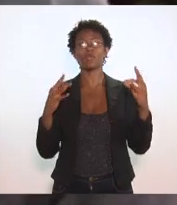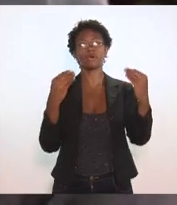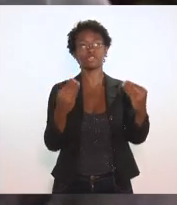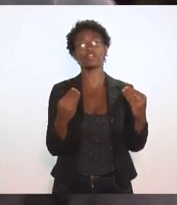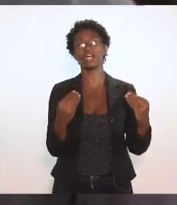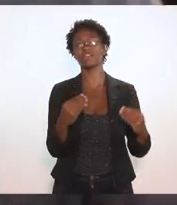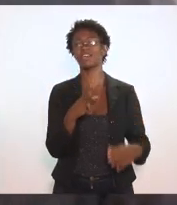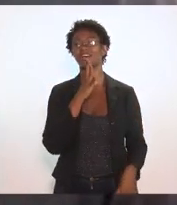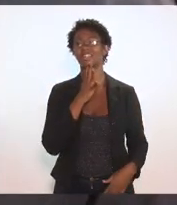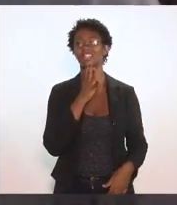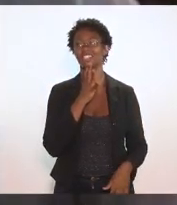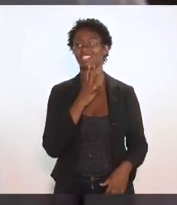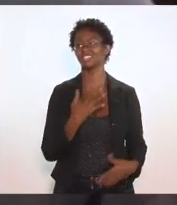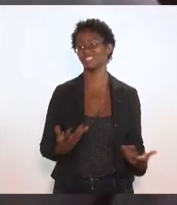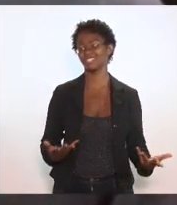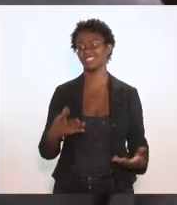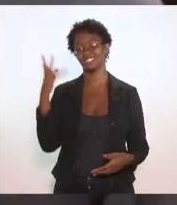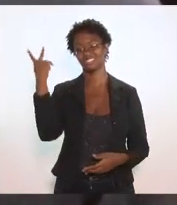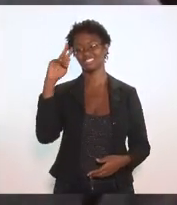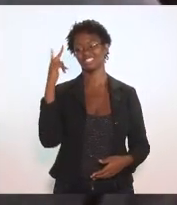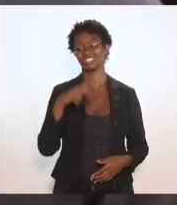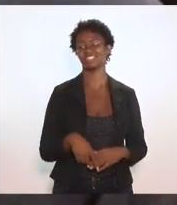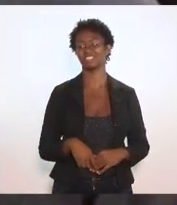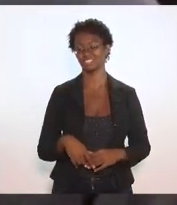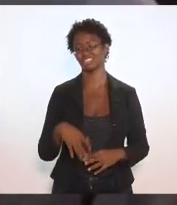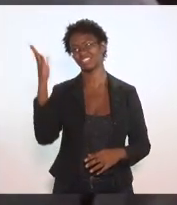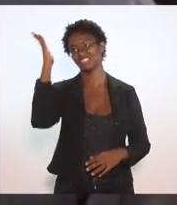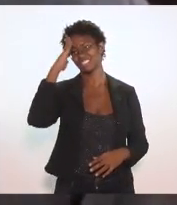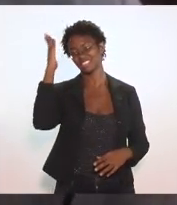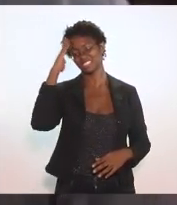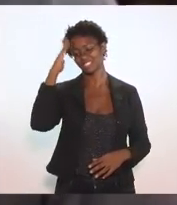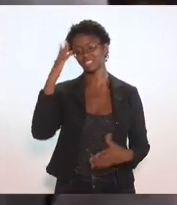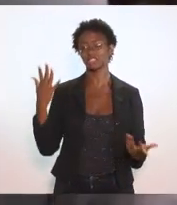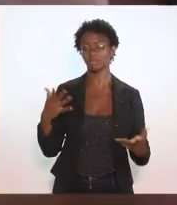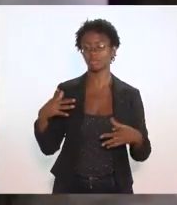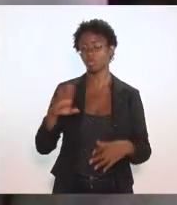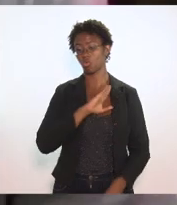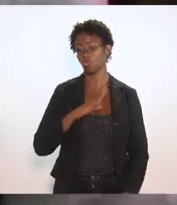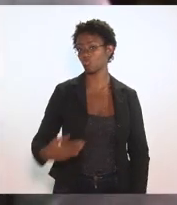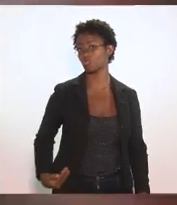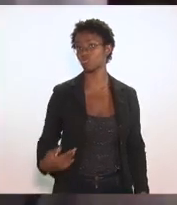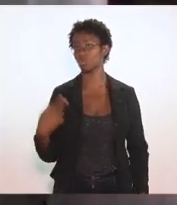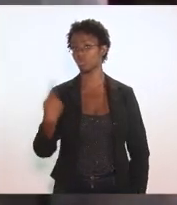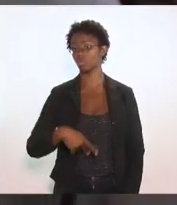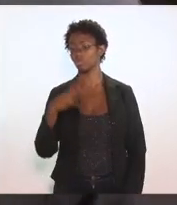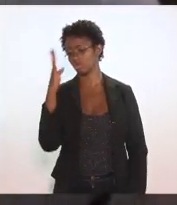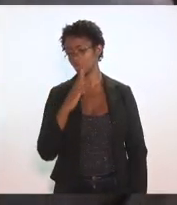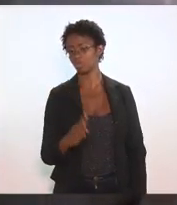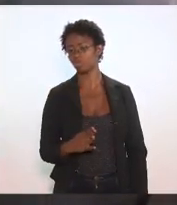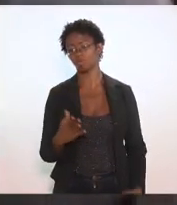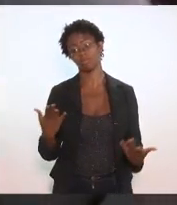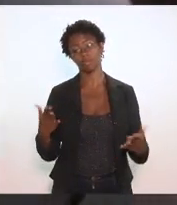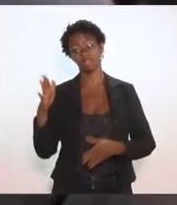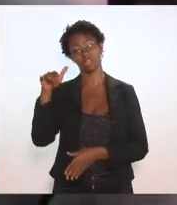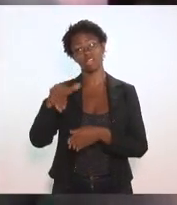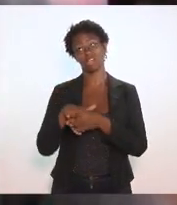bem a história desse sanguinário ditador que governou o nosso país. Infelizmente, foi eleito pelo povo logo em